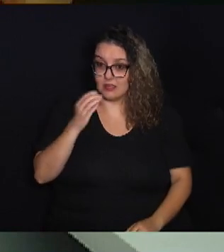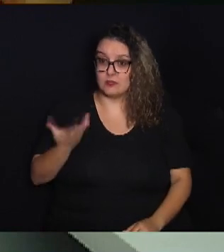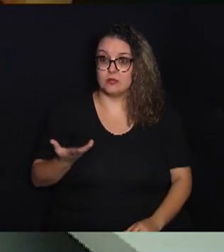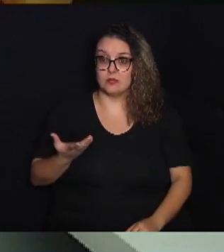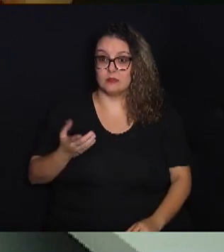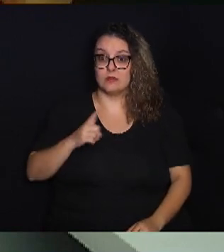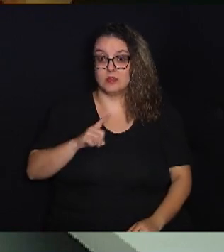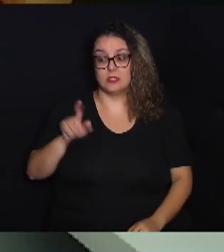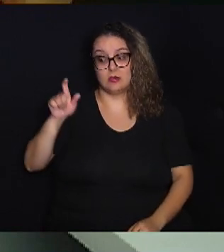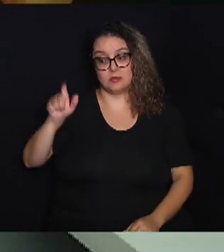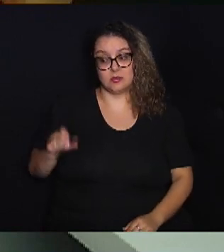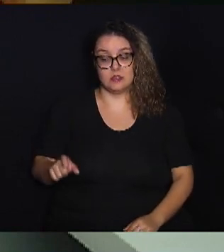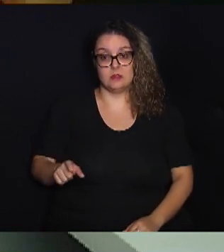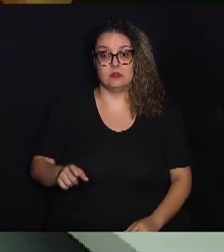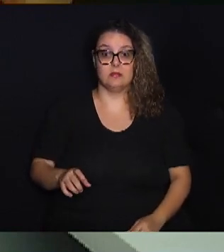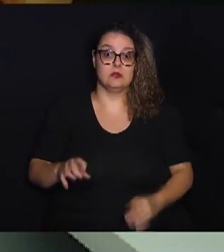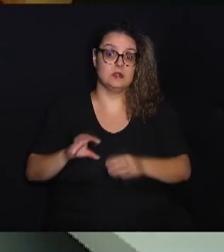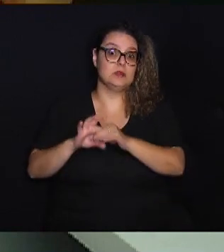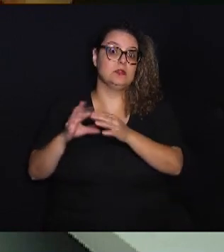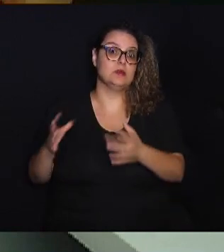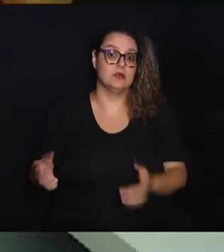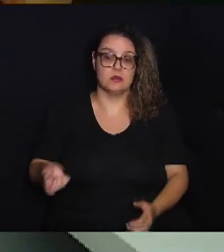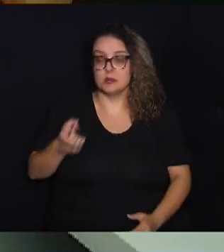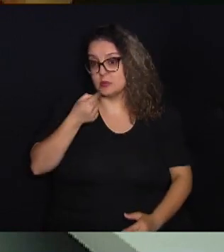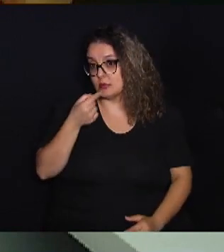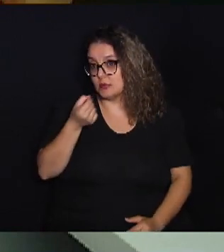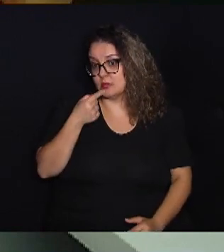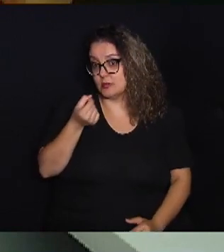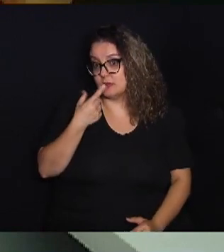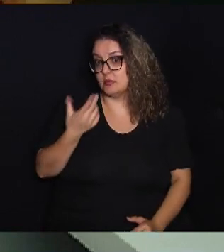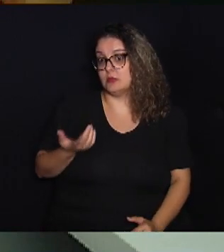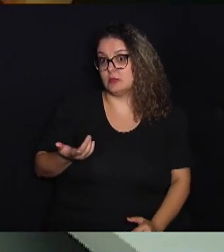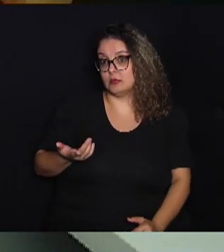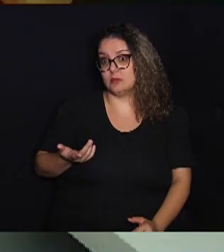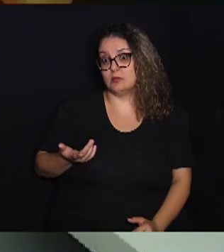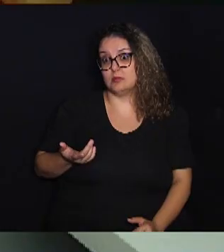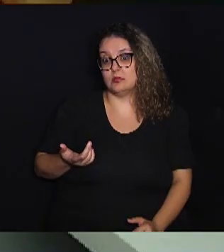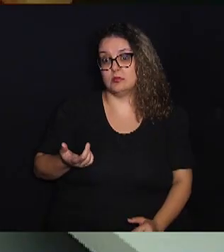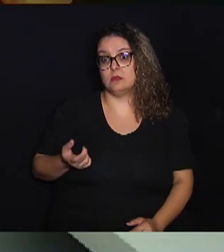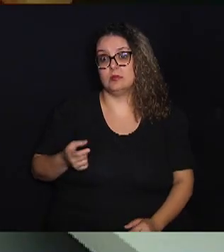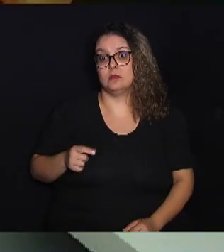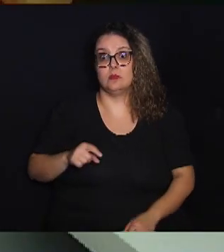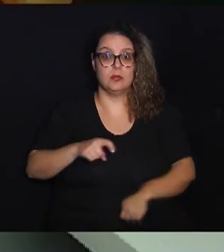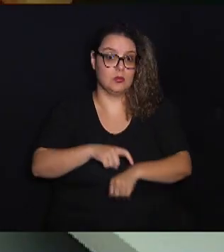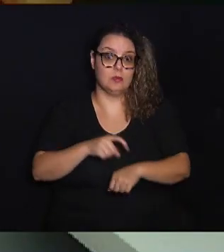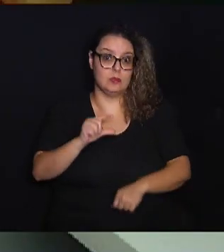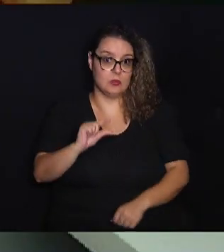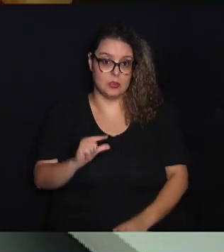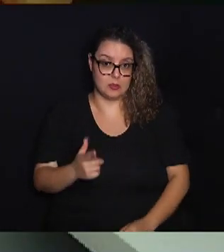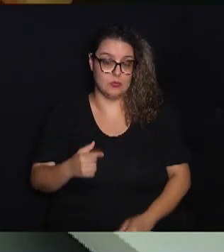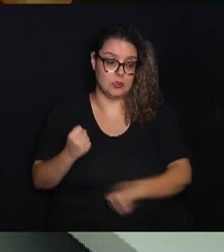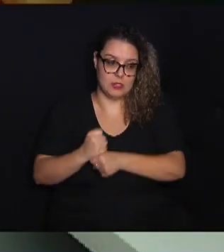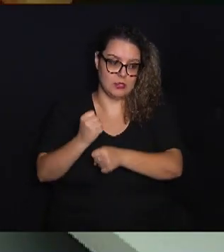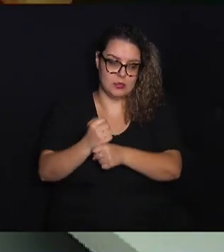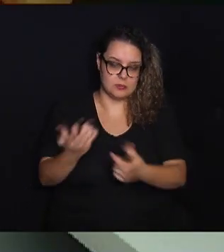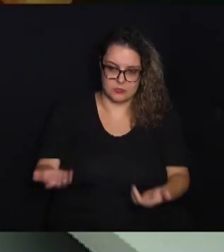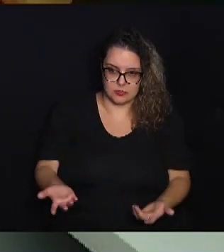pessoa justamente tomando uma droga de uso curto por anos. Então, você